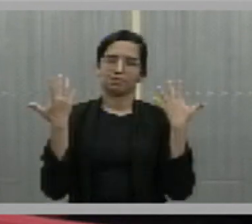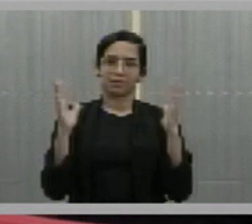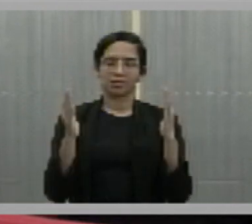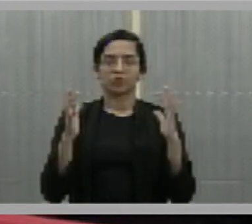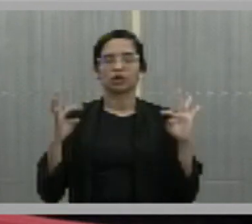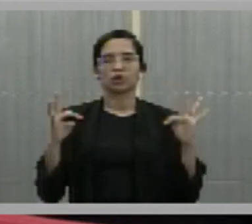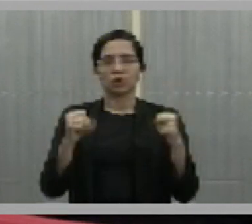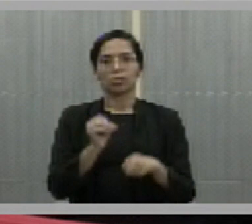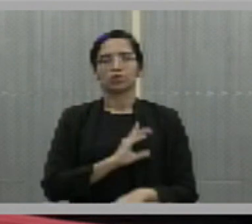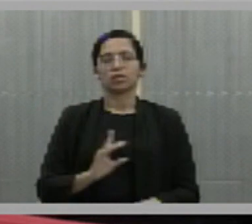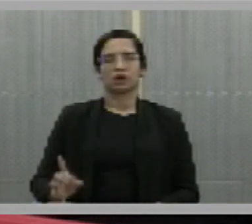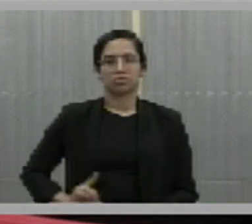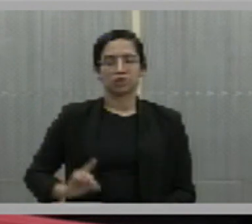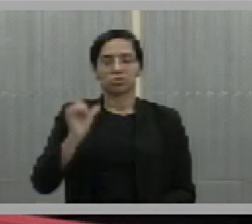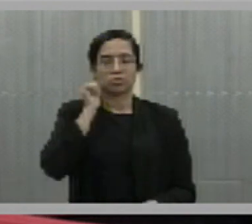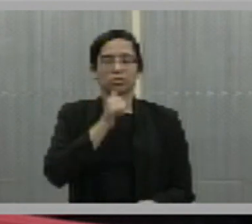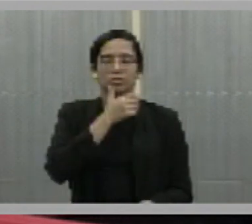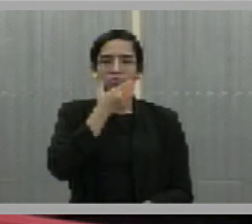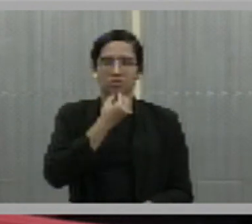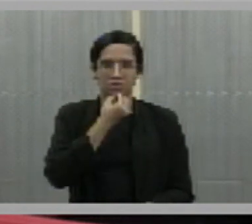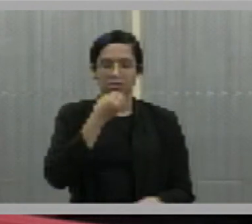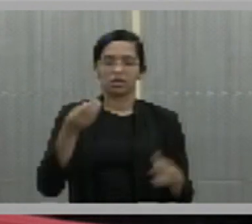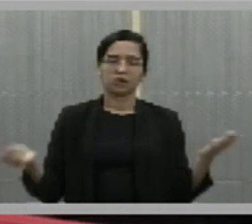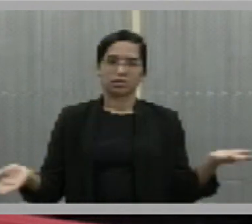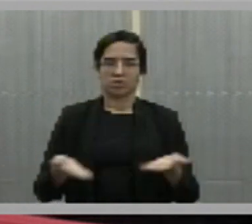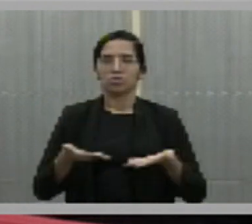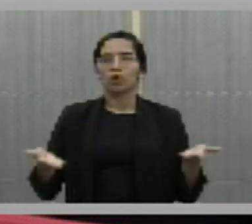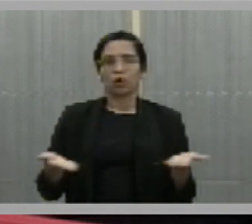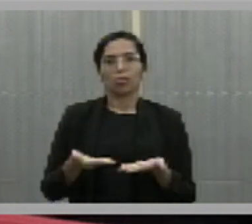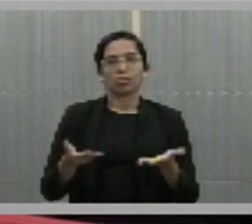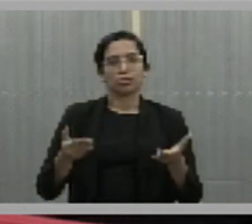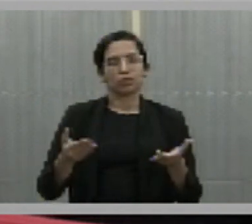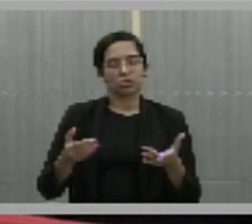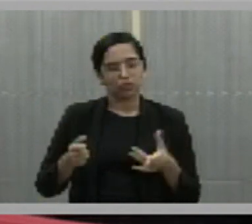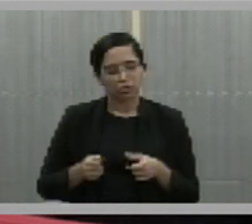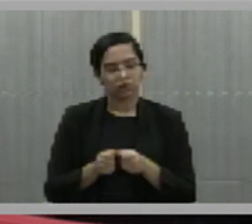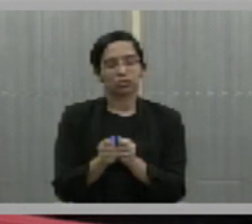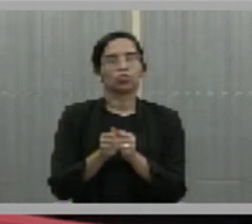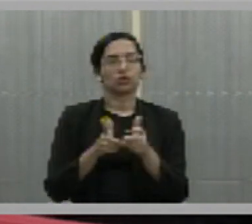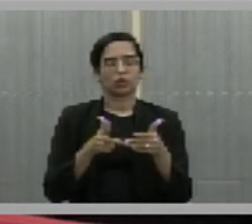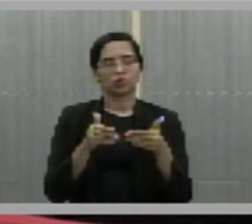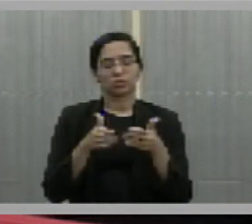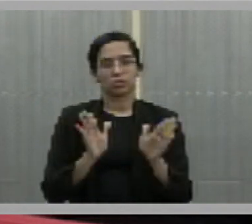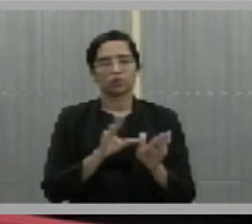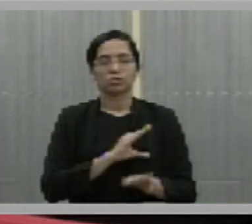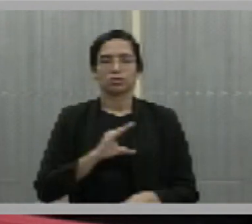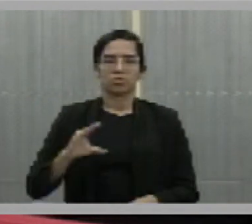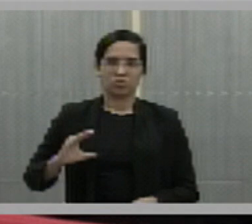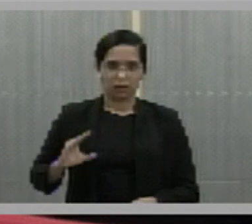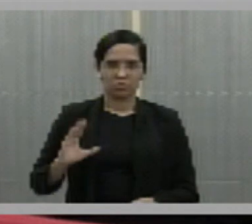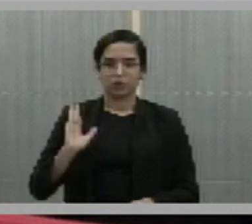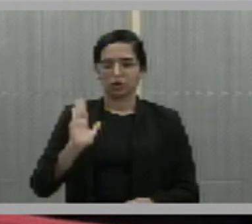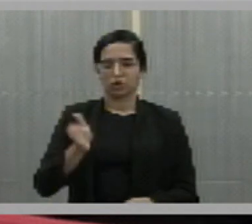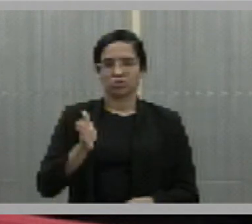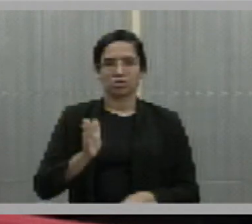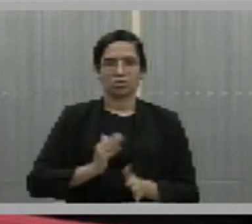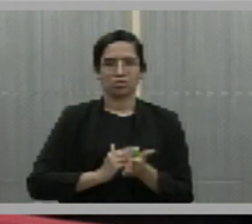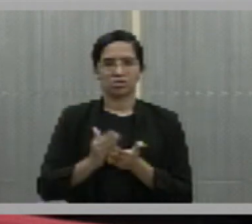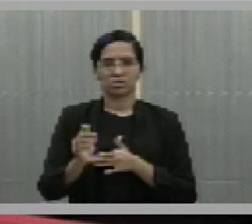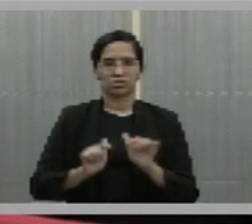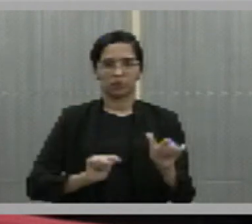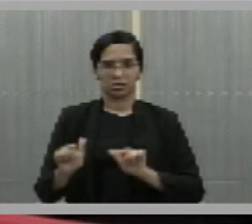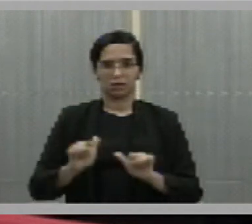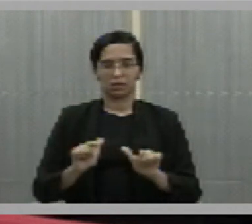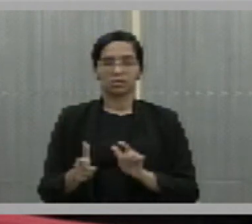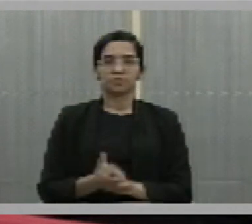parlamentares, deputados e deputadas, que hoje fizeram esse esforço de instalar as comissões e já colocar para funcionar.